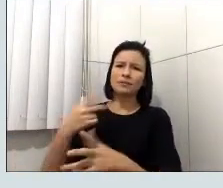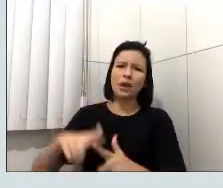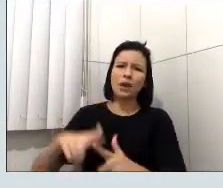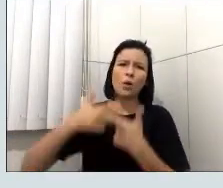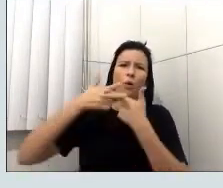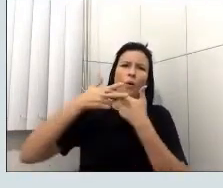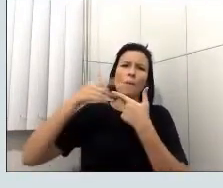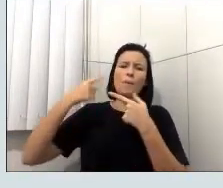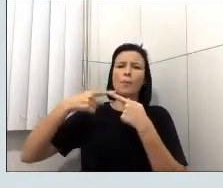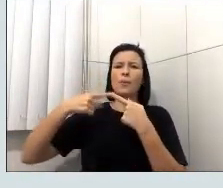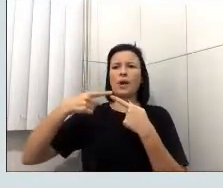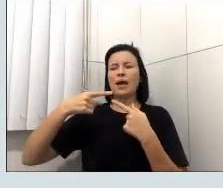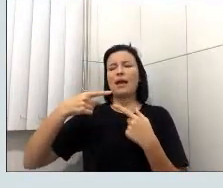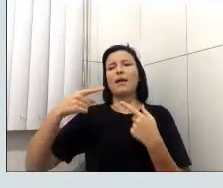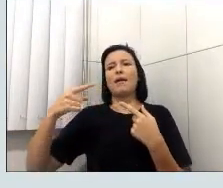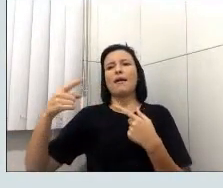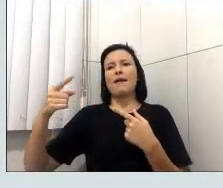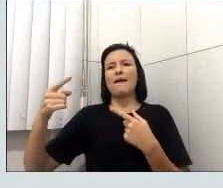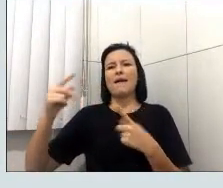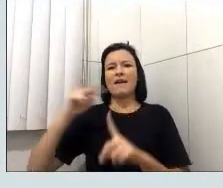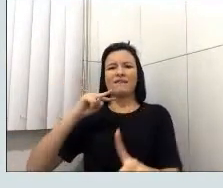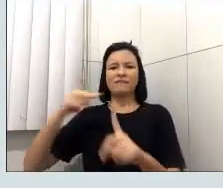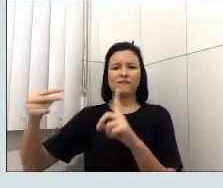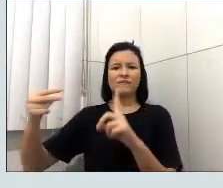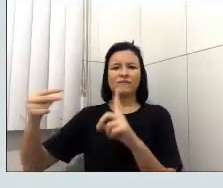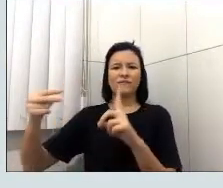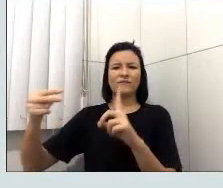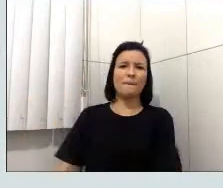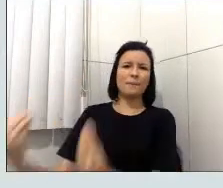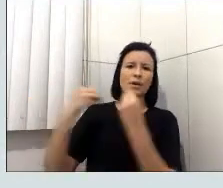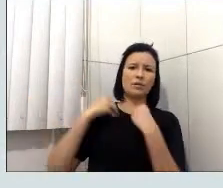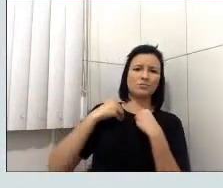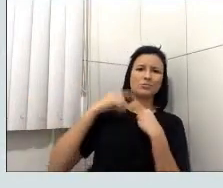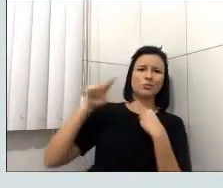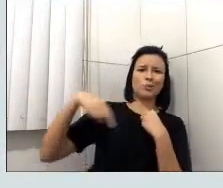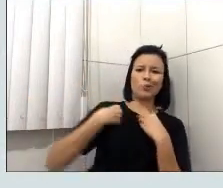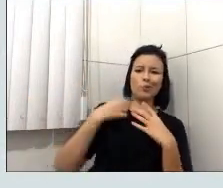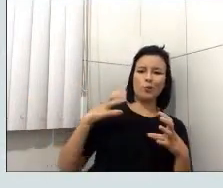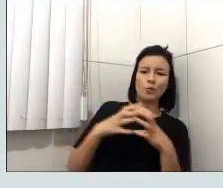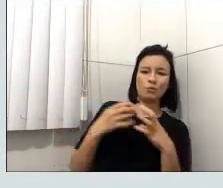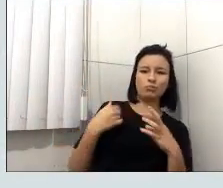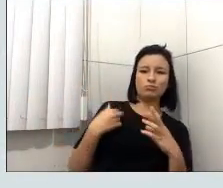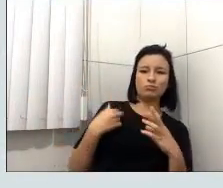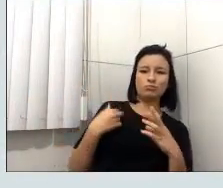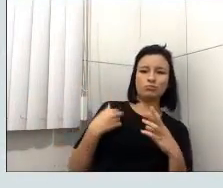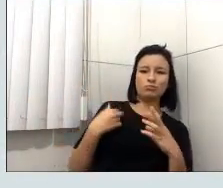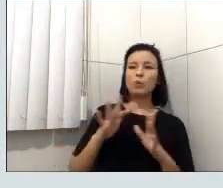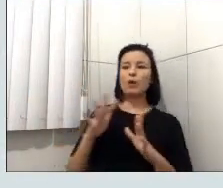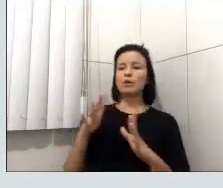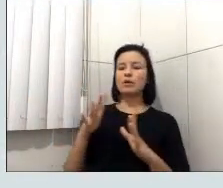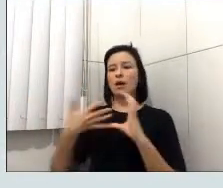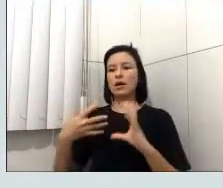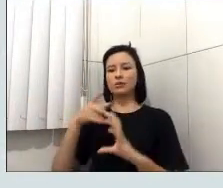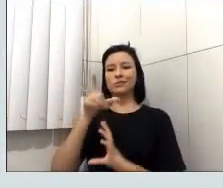uma visão muito errônea que foi construída sobre esses povos. A